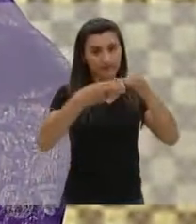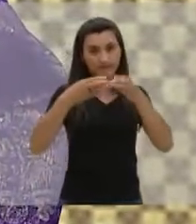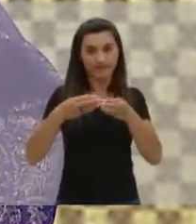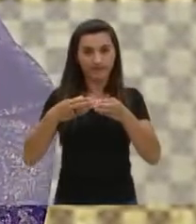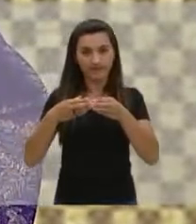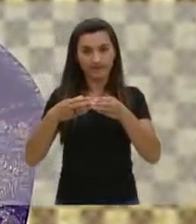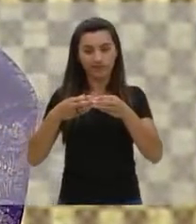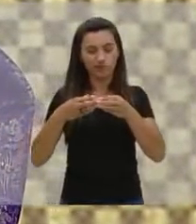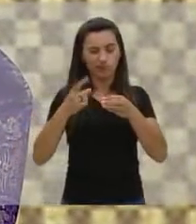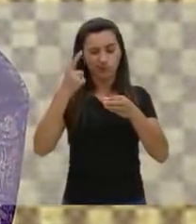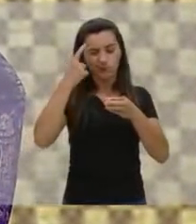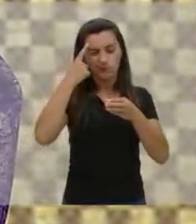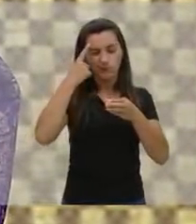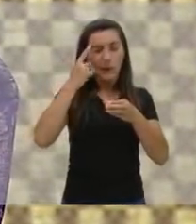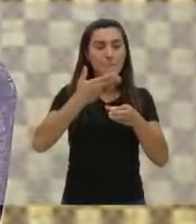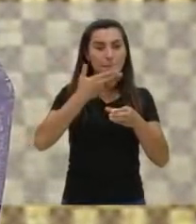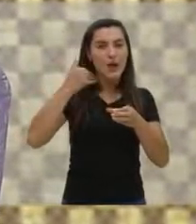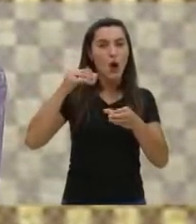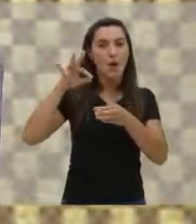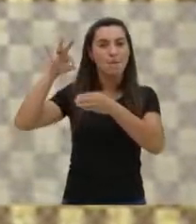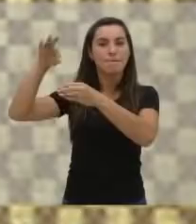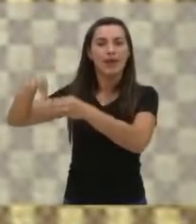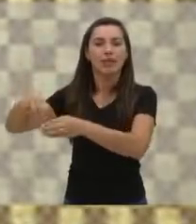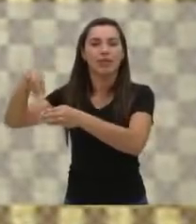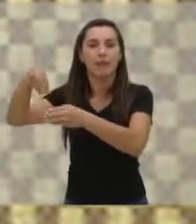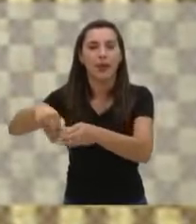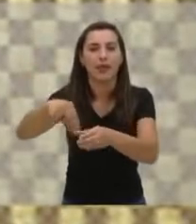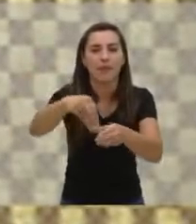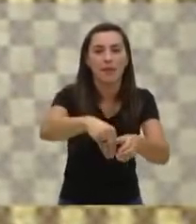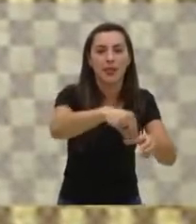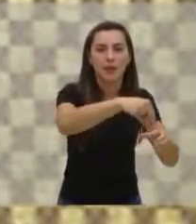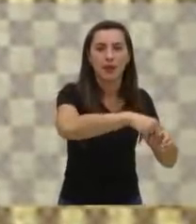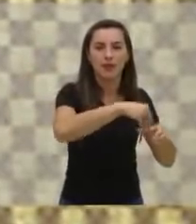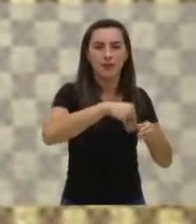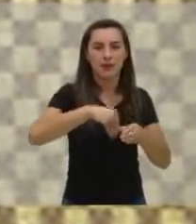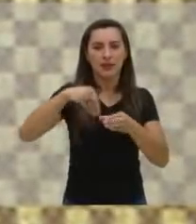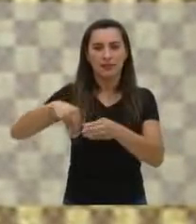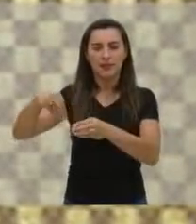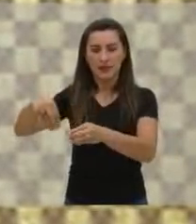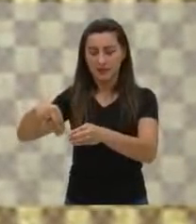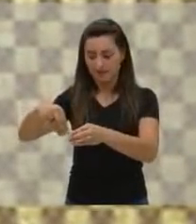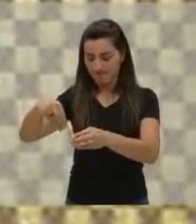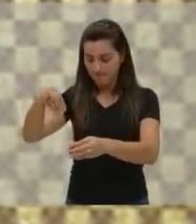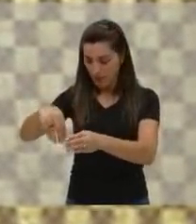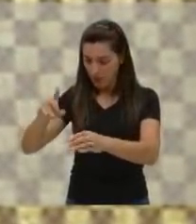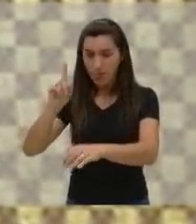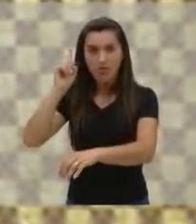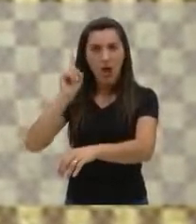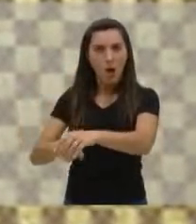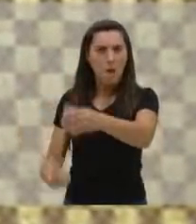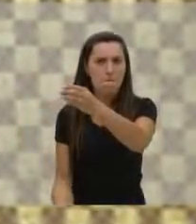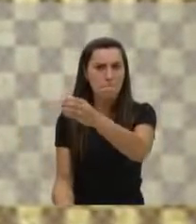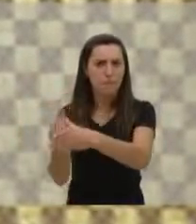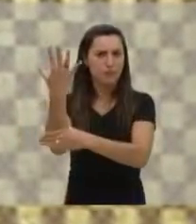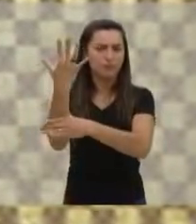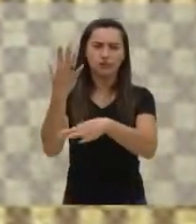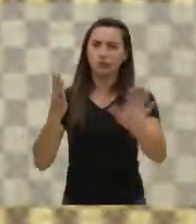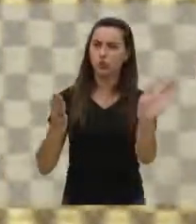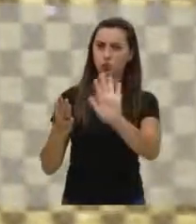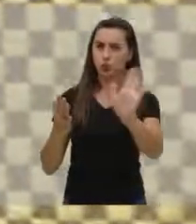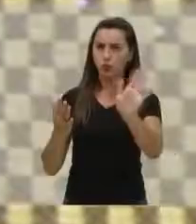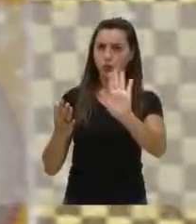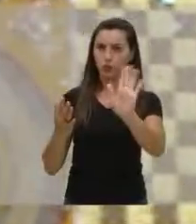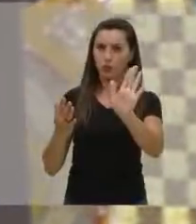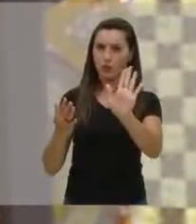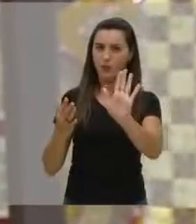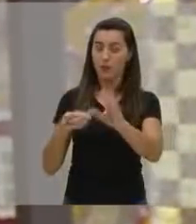e vai plantar. Talvez no momento ele não terá o feijão ou o milho, mas ele vai